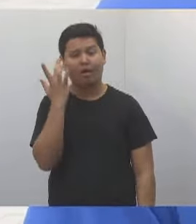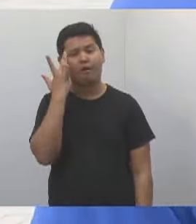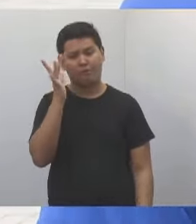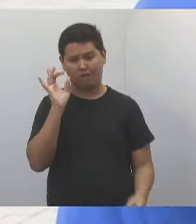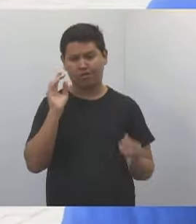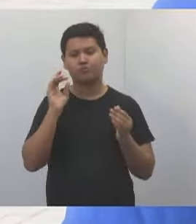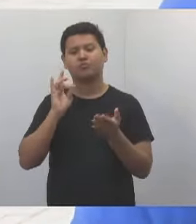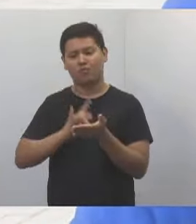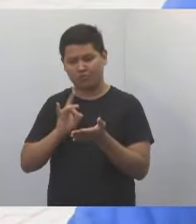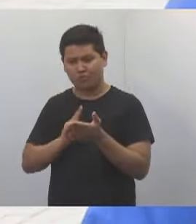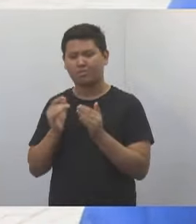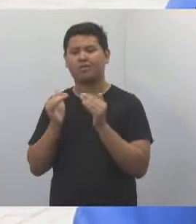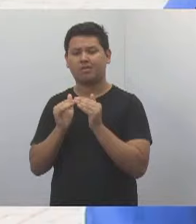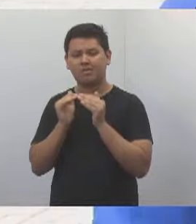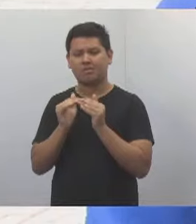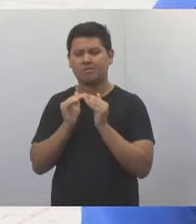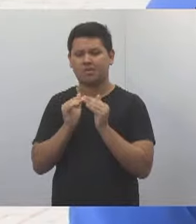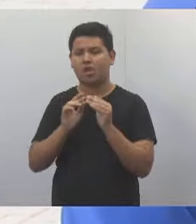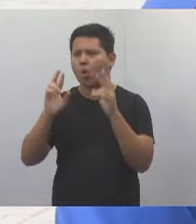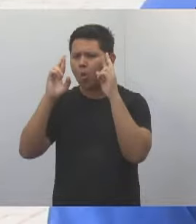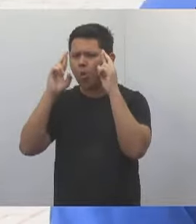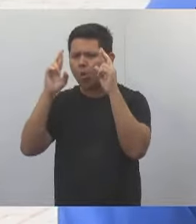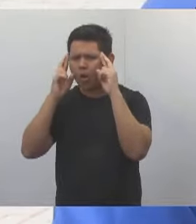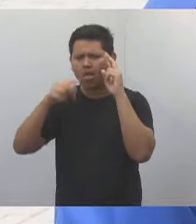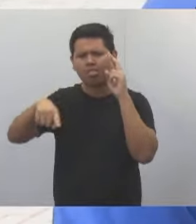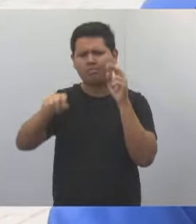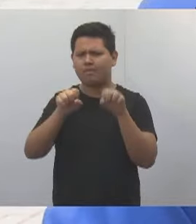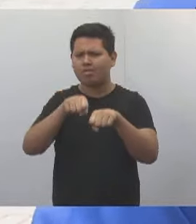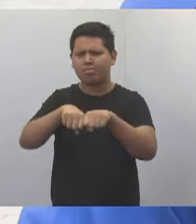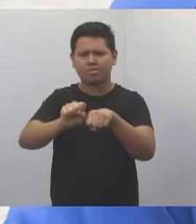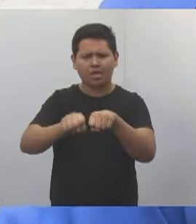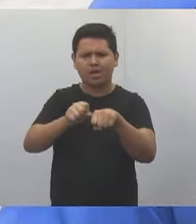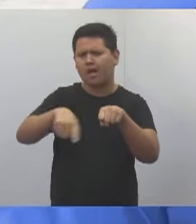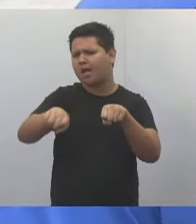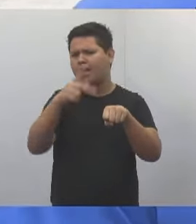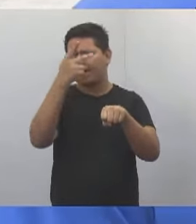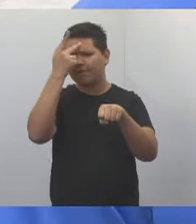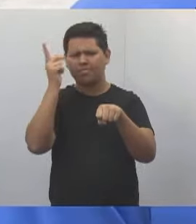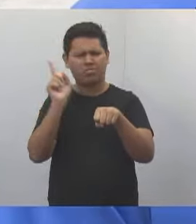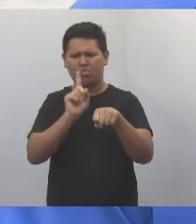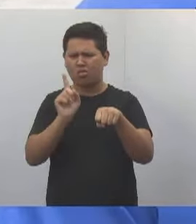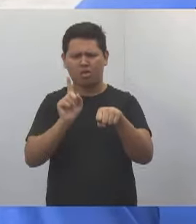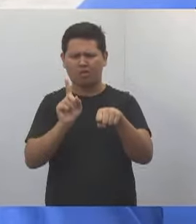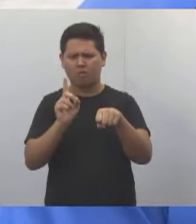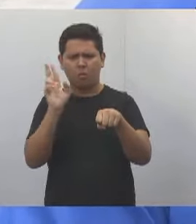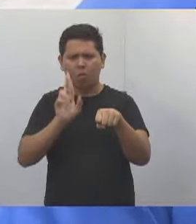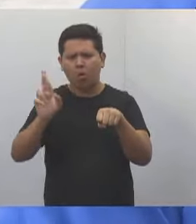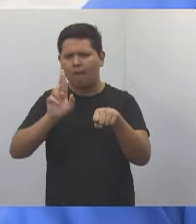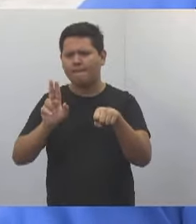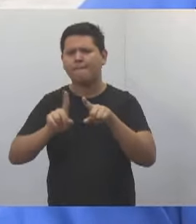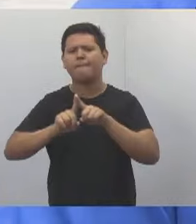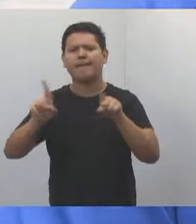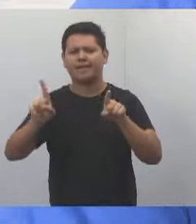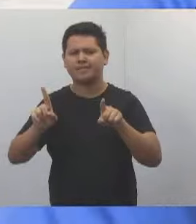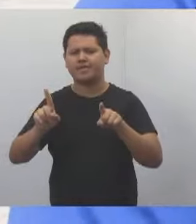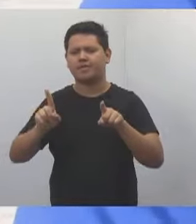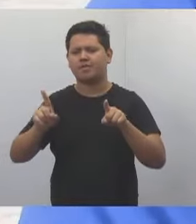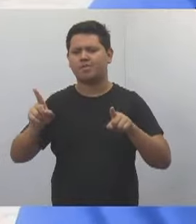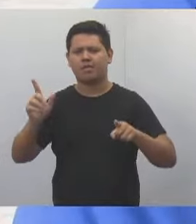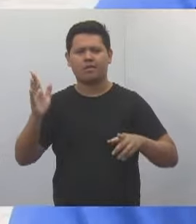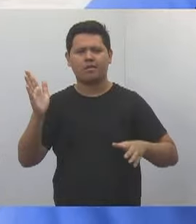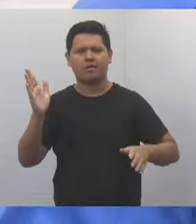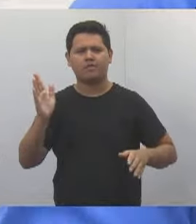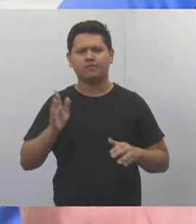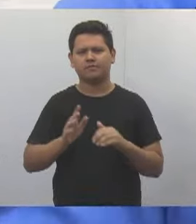né? Porque, em respeito aos motoboys, que é o pessoal que é sério, não usam disso. É mais é um vandalismo. O pessoal que é